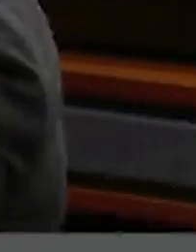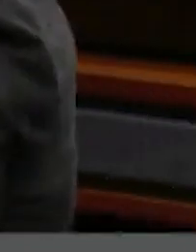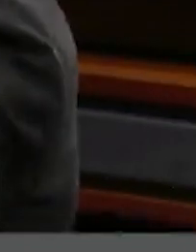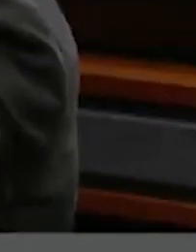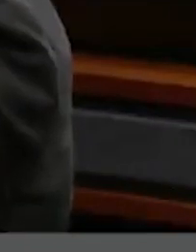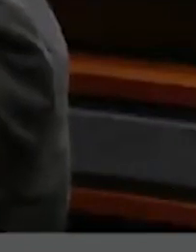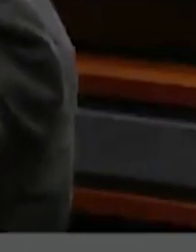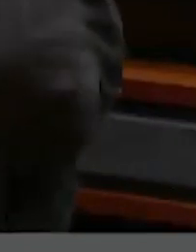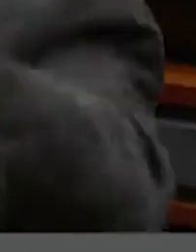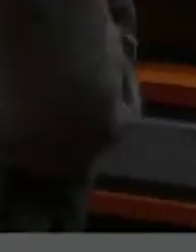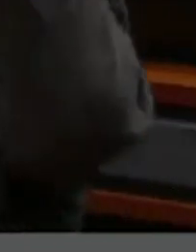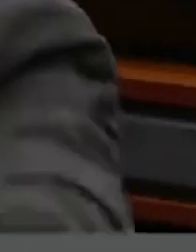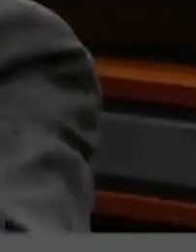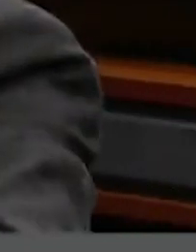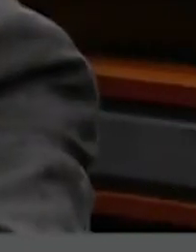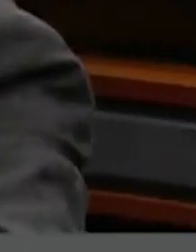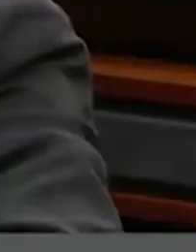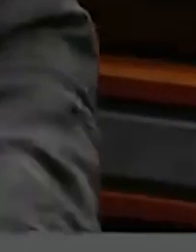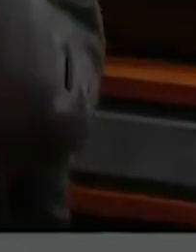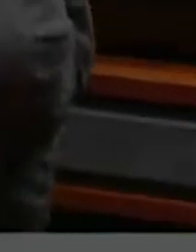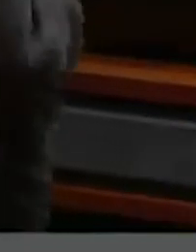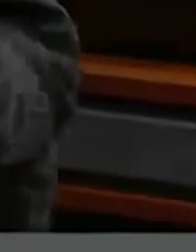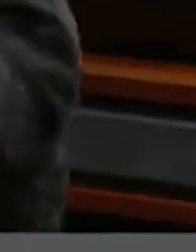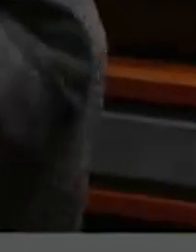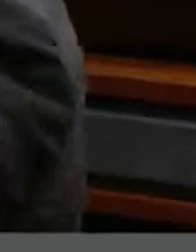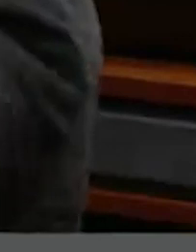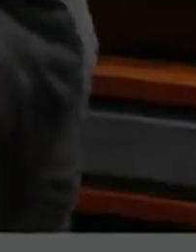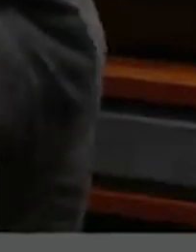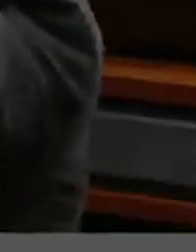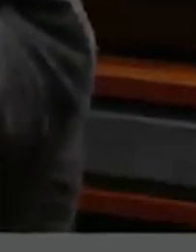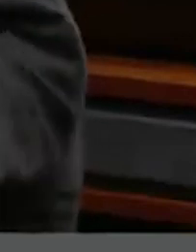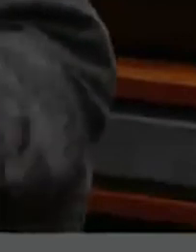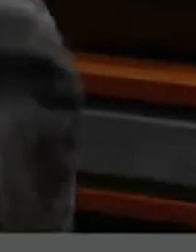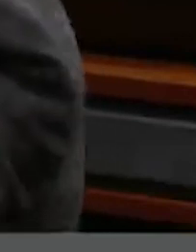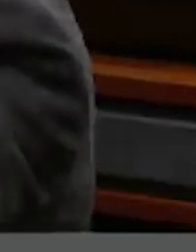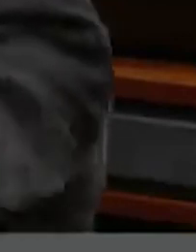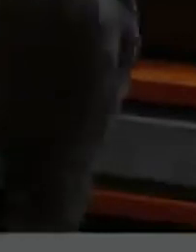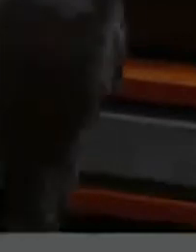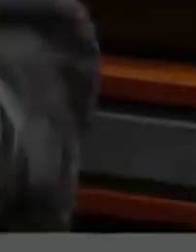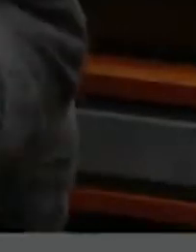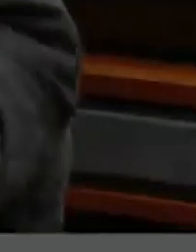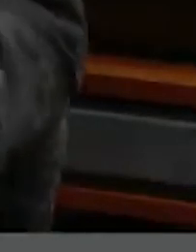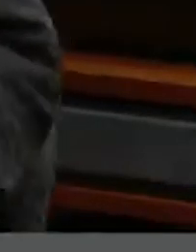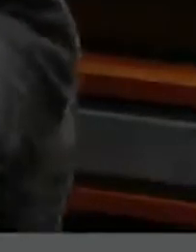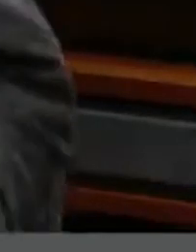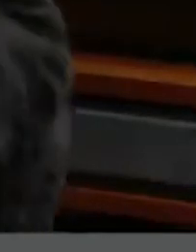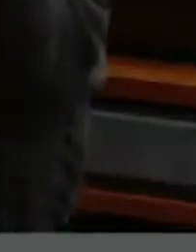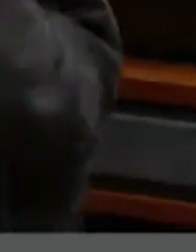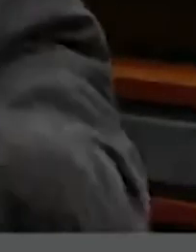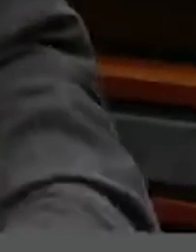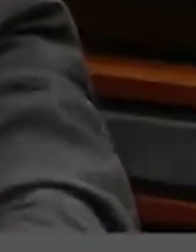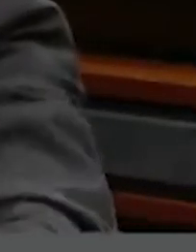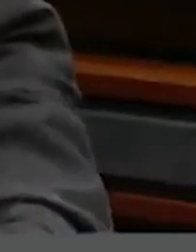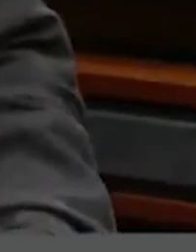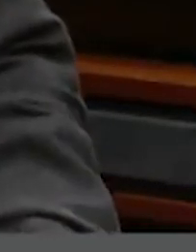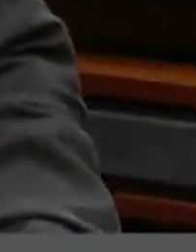num país tão desigual como o nosso. Qualquer um que tem um filho sabe o quanto é difícil